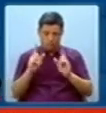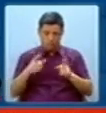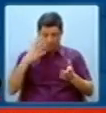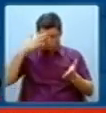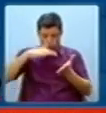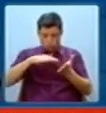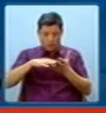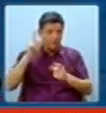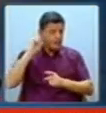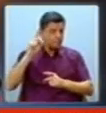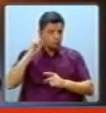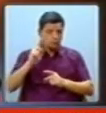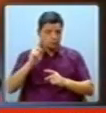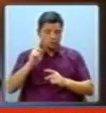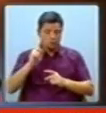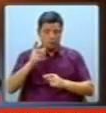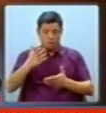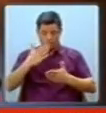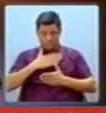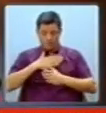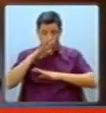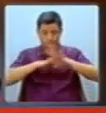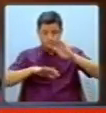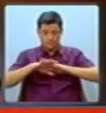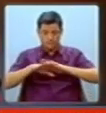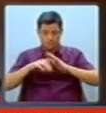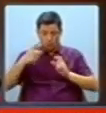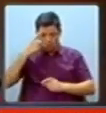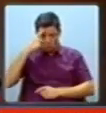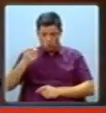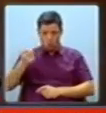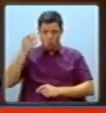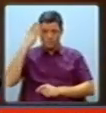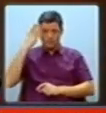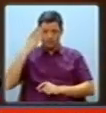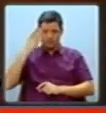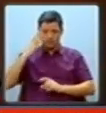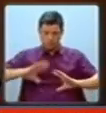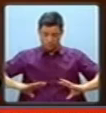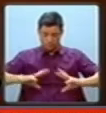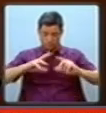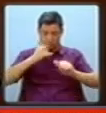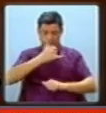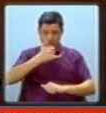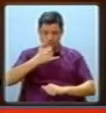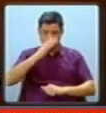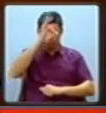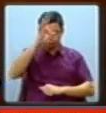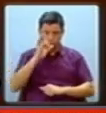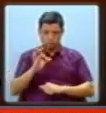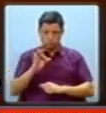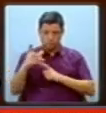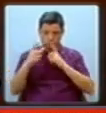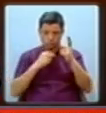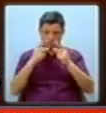importante porque, pelo menos, consegue-nos, então, fazer compreender a evolução de cerca de 25% das estrelas. Portanto, agora temos